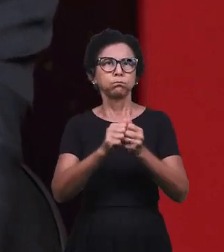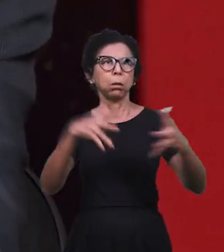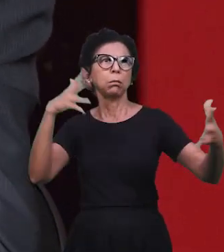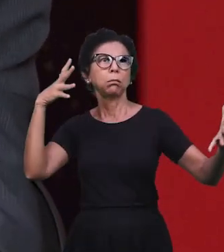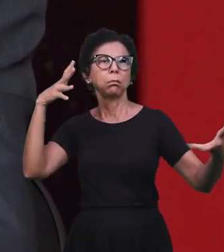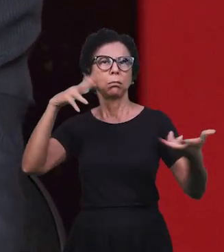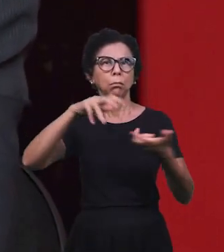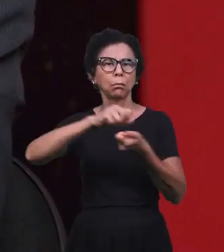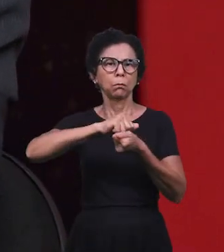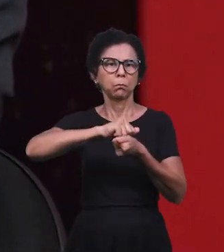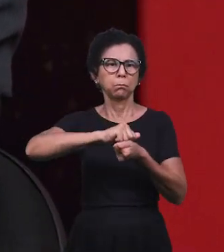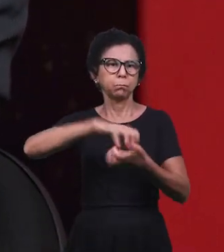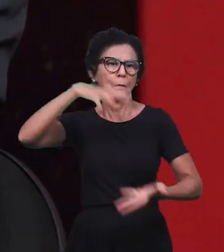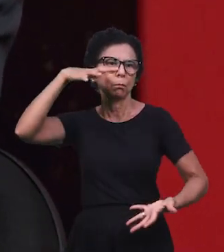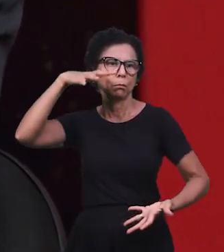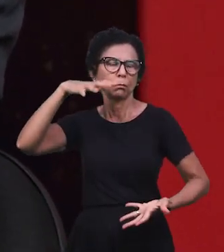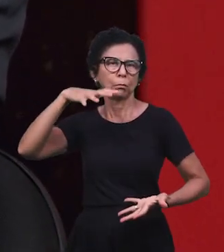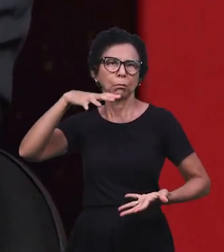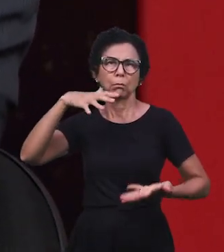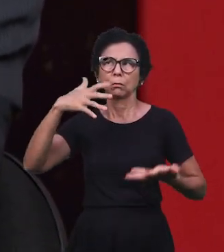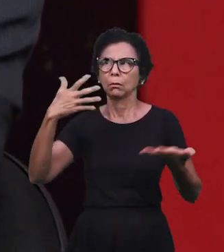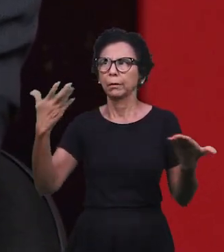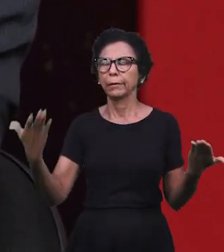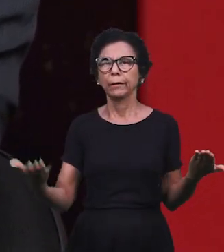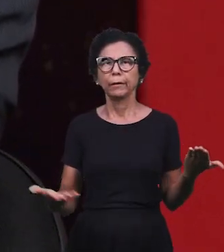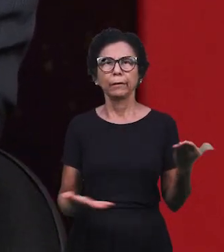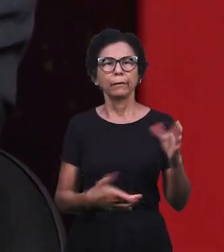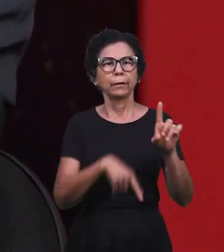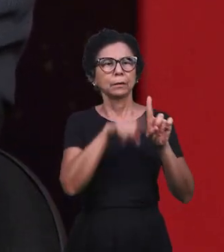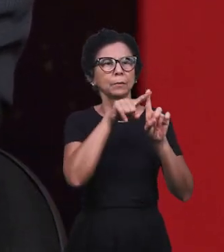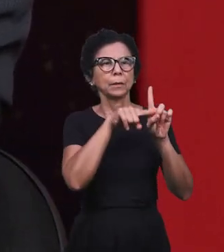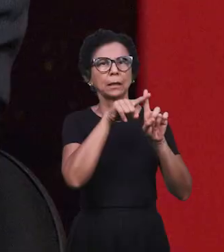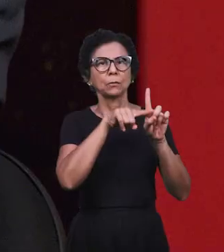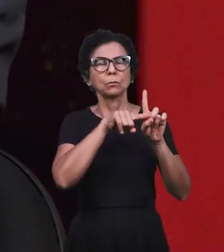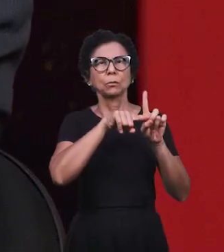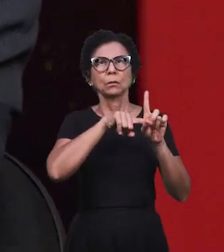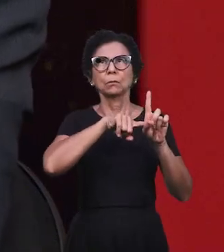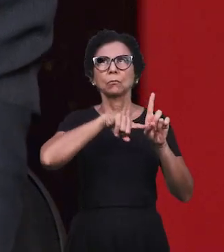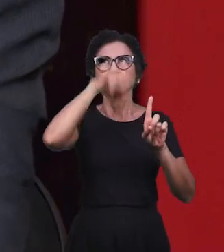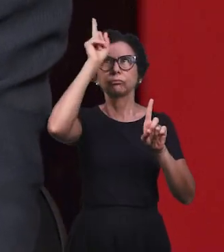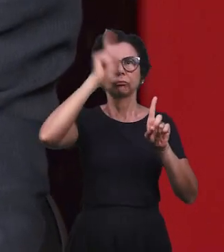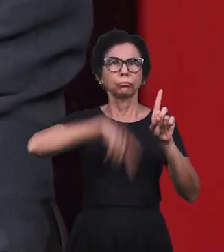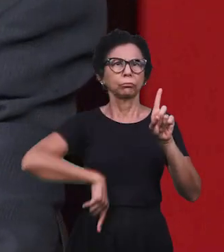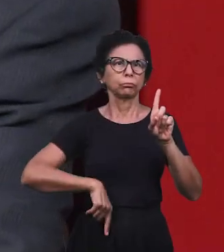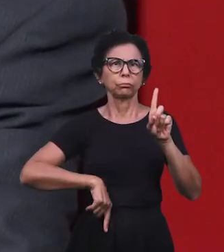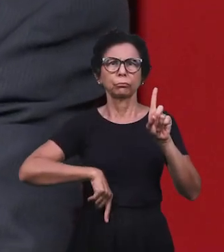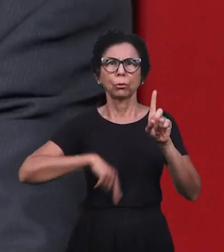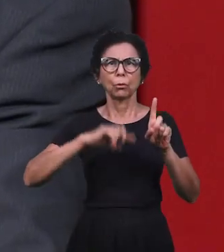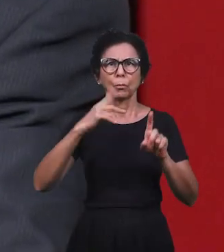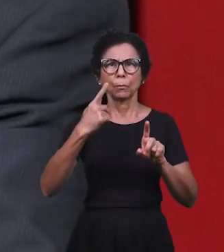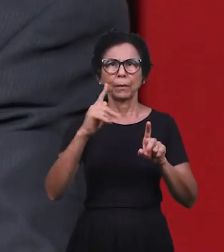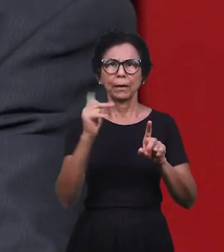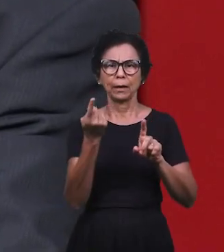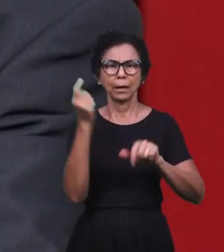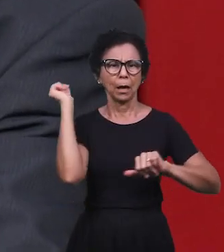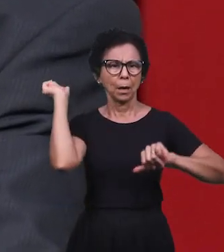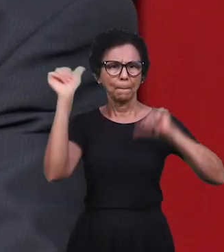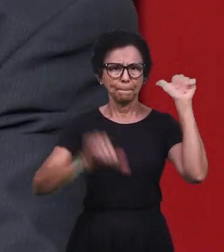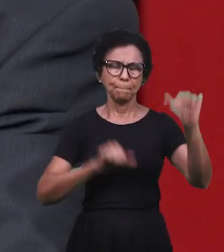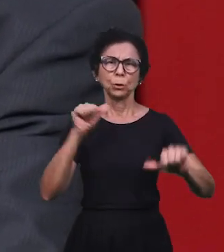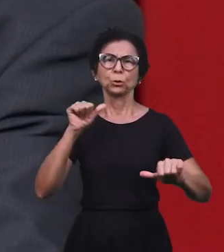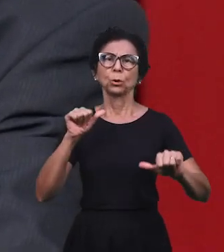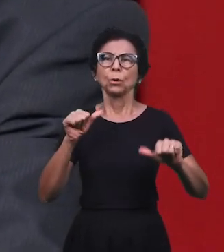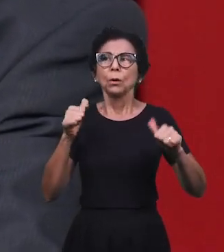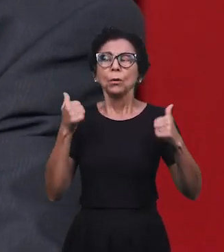entrou em erupção e alguma coisa ali envolvendo temperatura, mudança de pH, resultou uma coisa tão complexa quanto